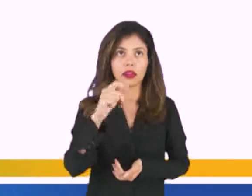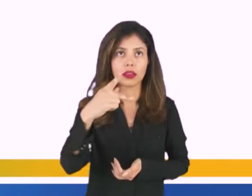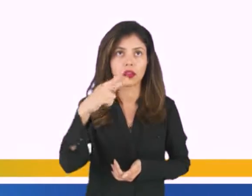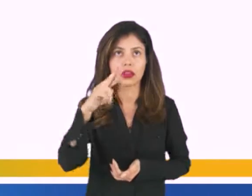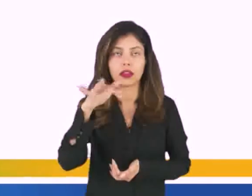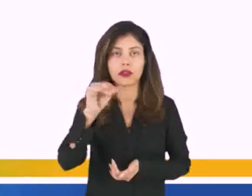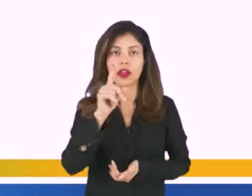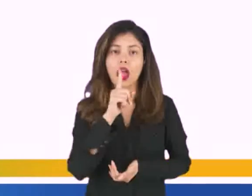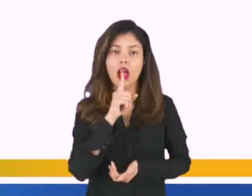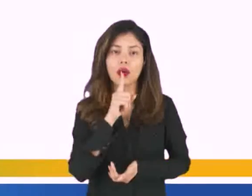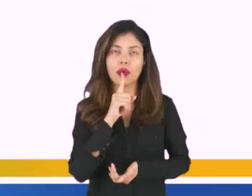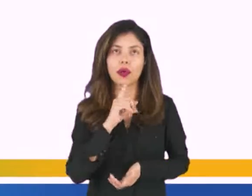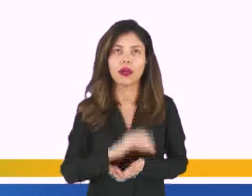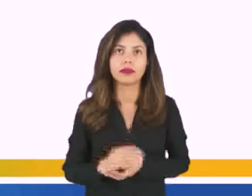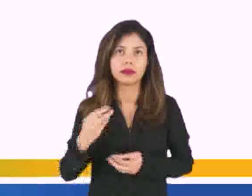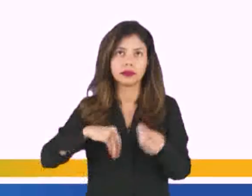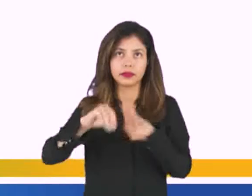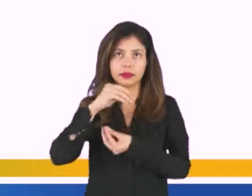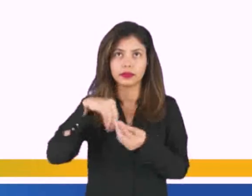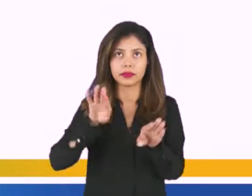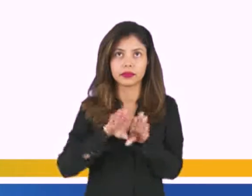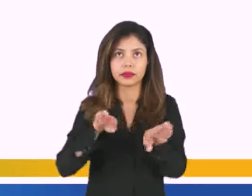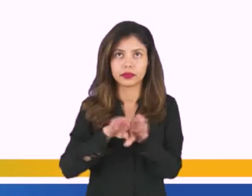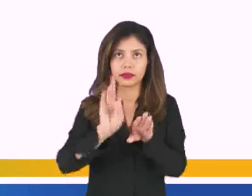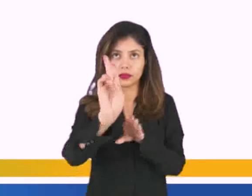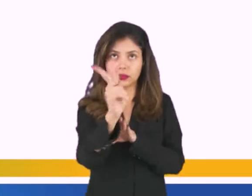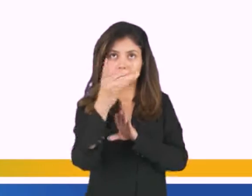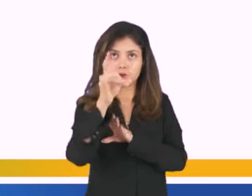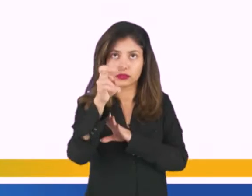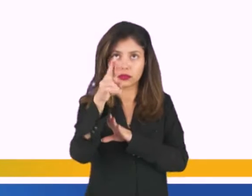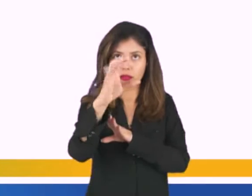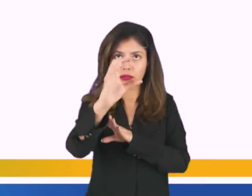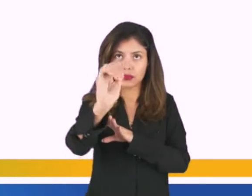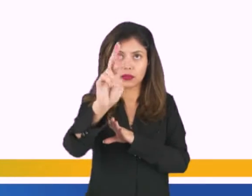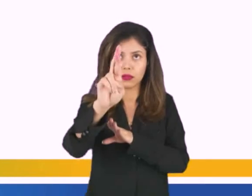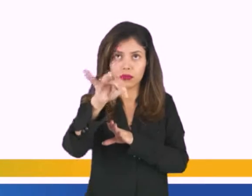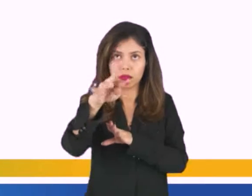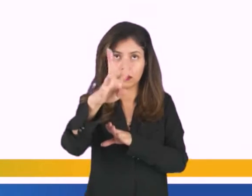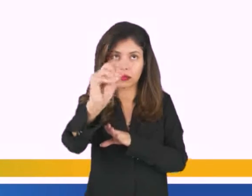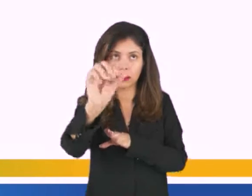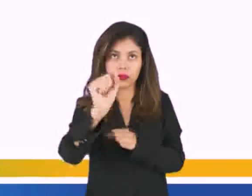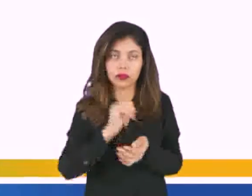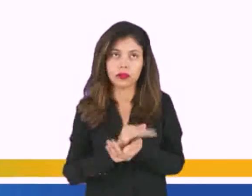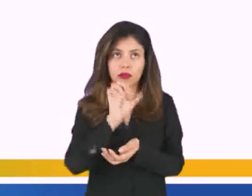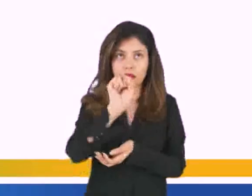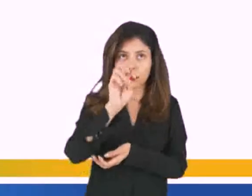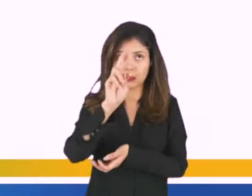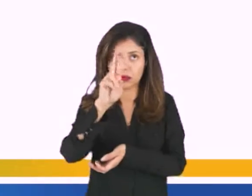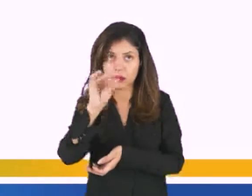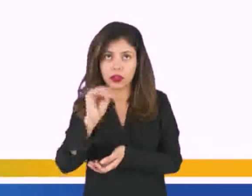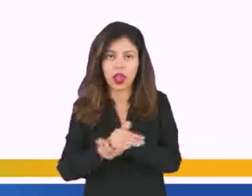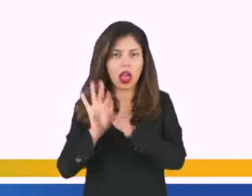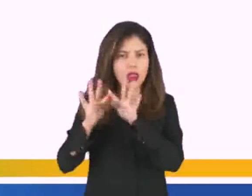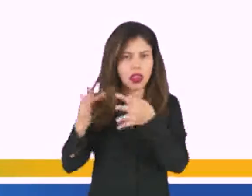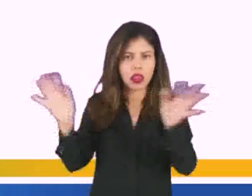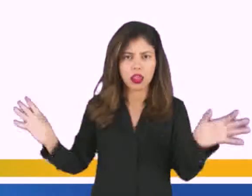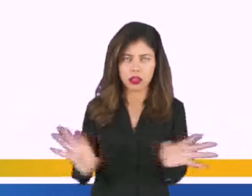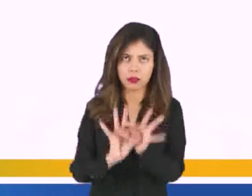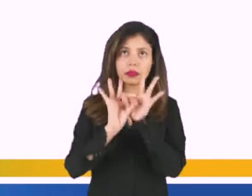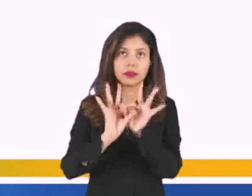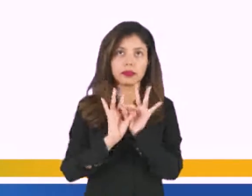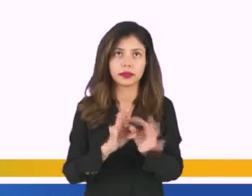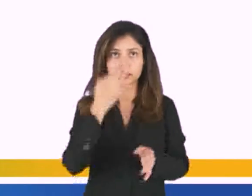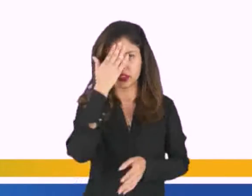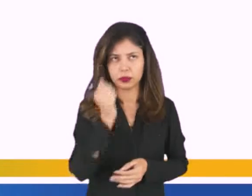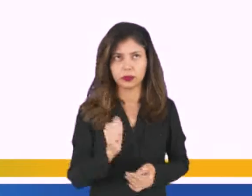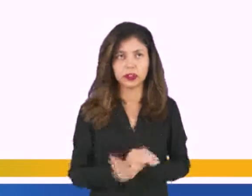Vamos lá. A parafina da vela é uma mistura de hidrocarbonetos saturados com ligações